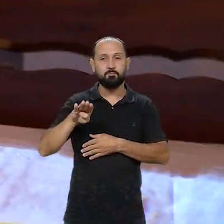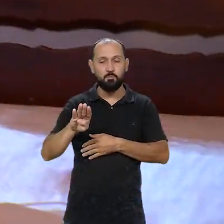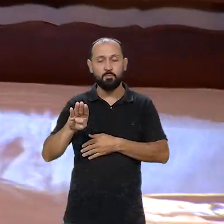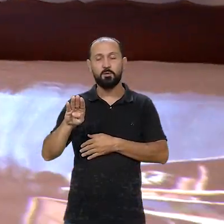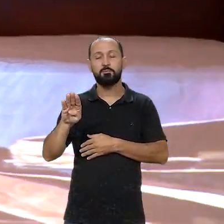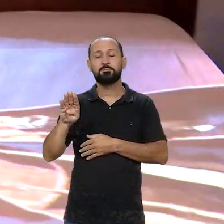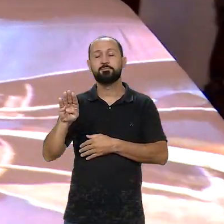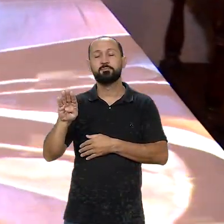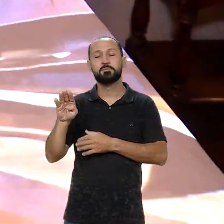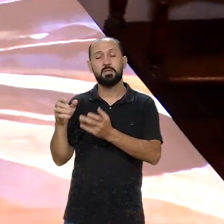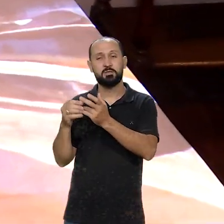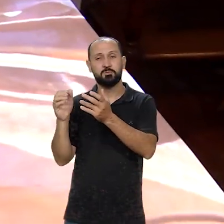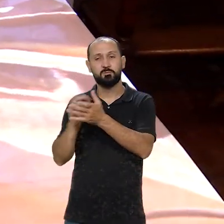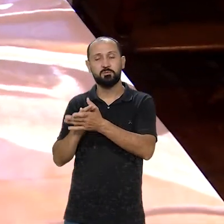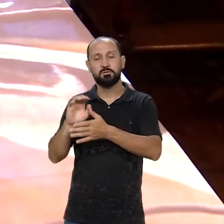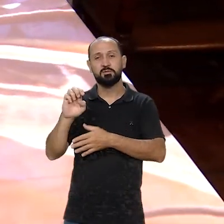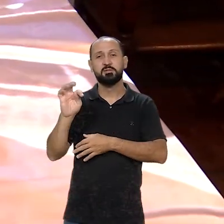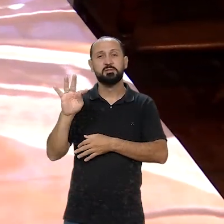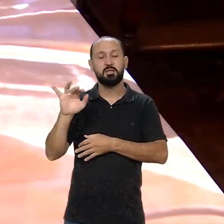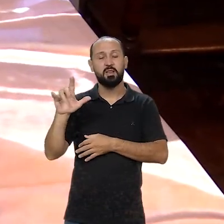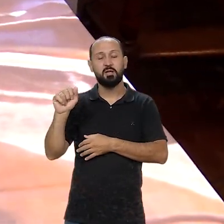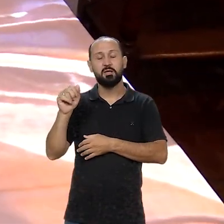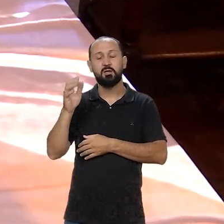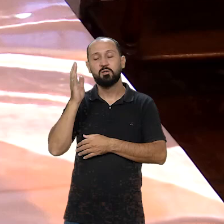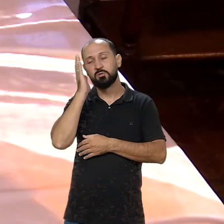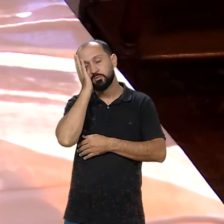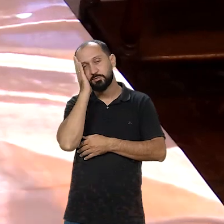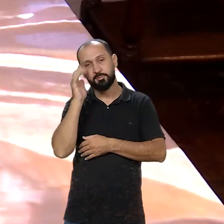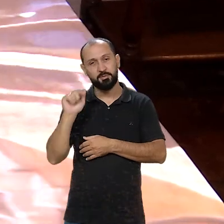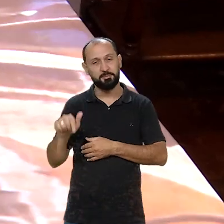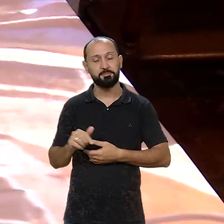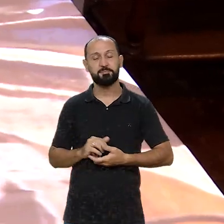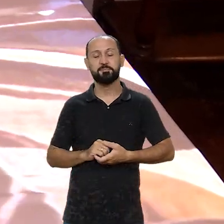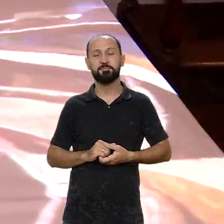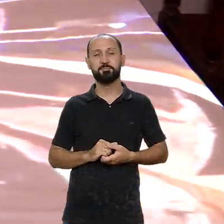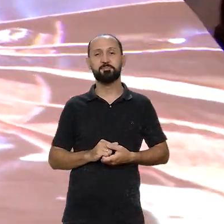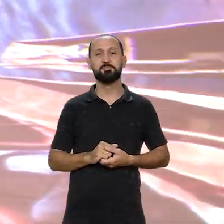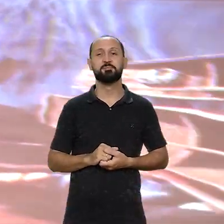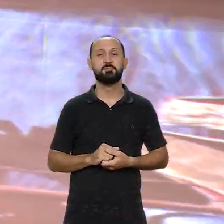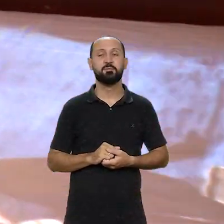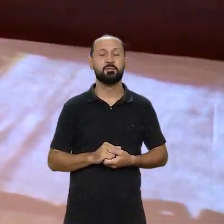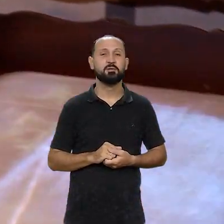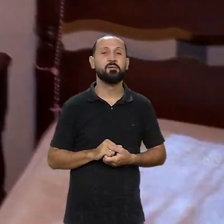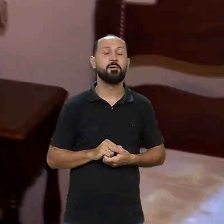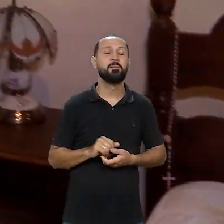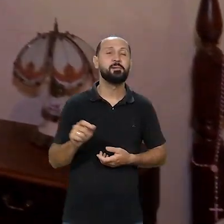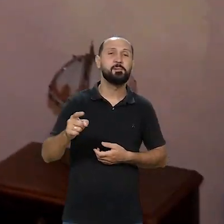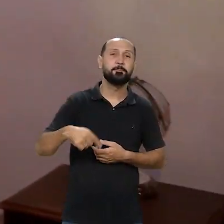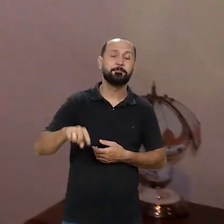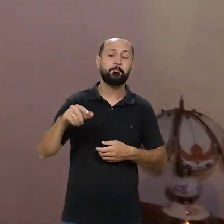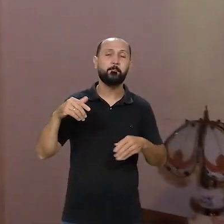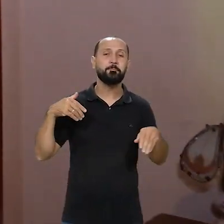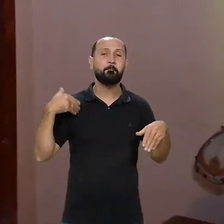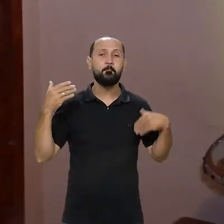de Barros e a sua esposa, a Estela, dormiam e que nesse